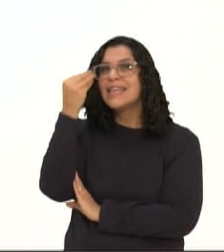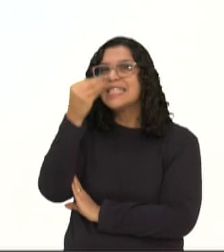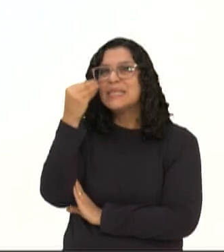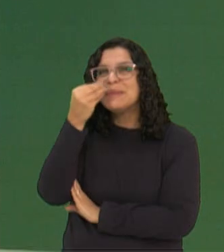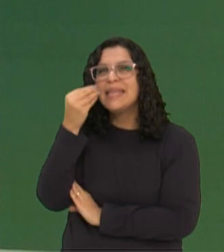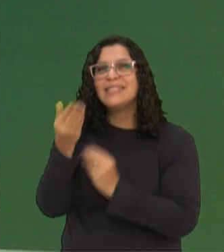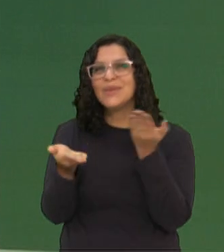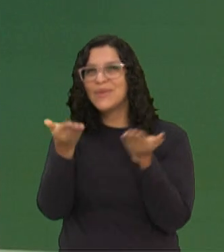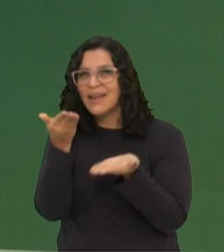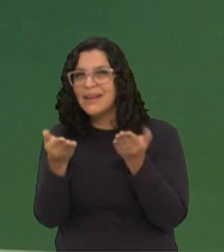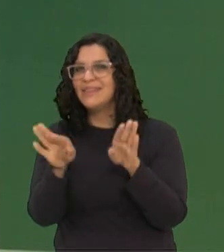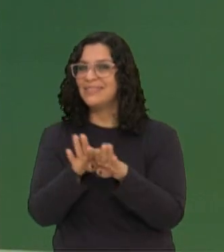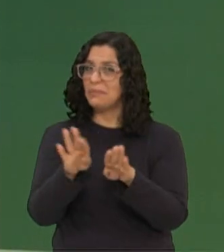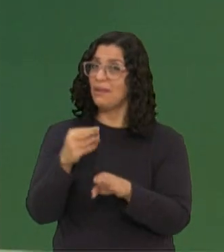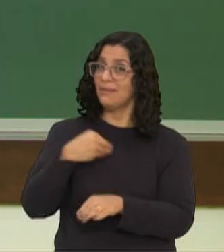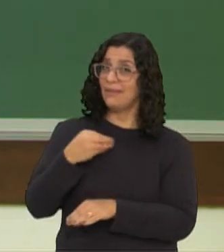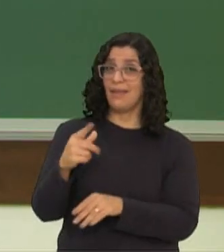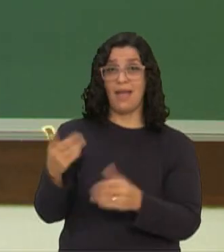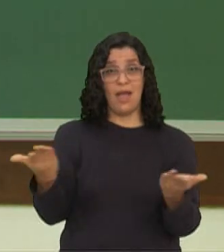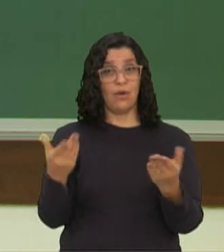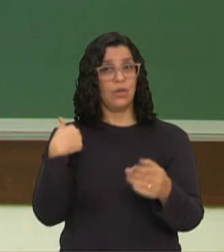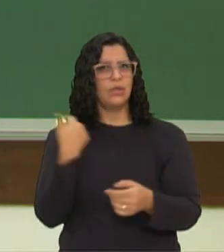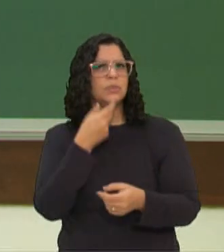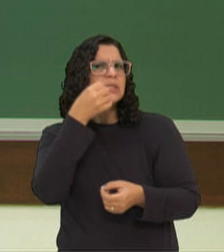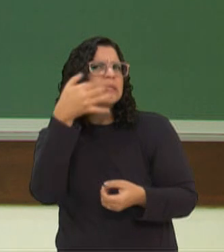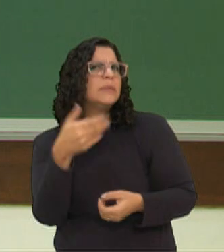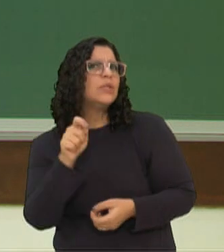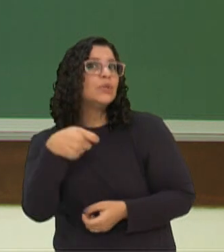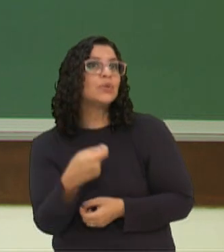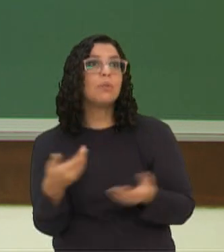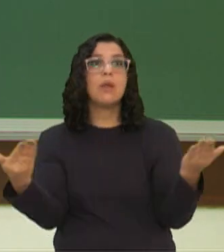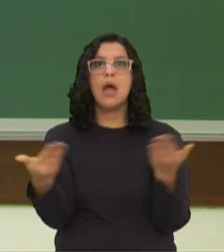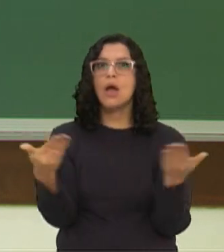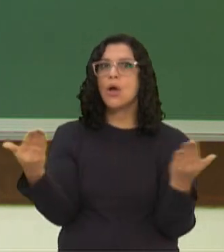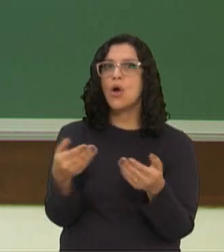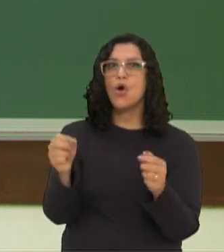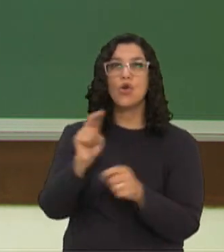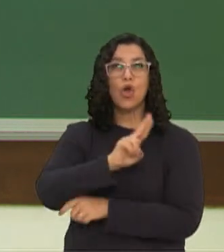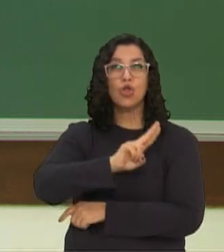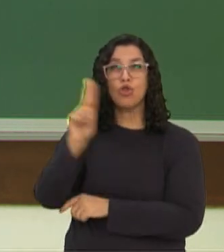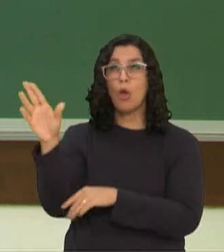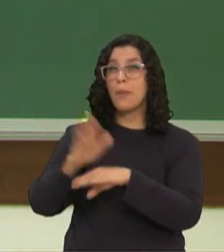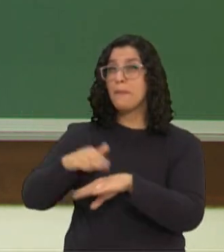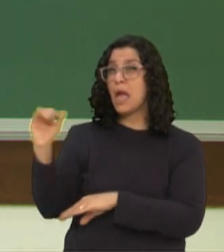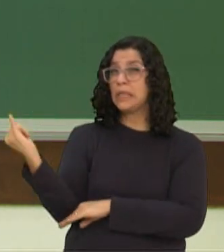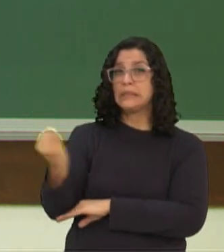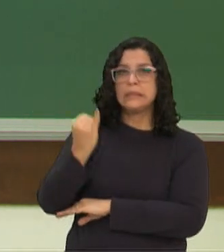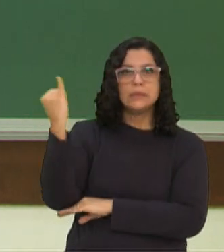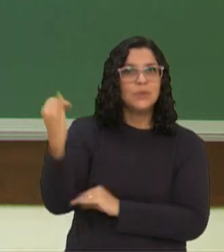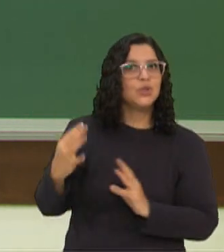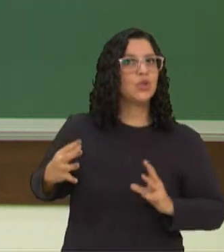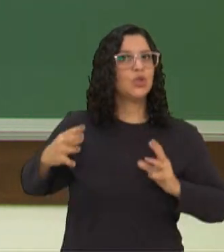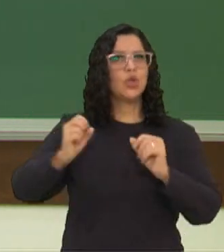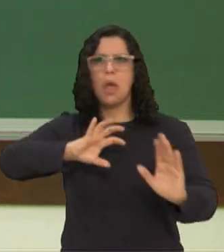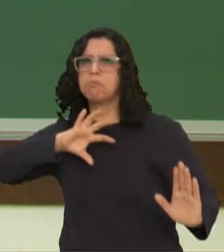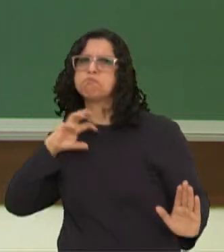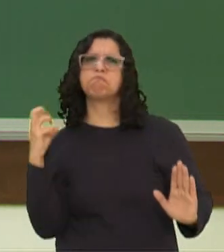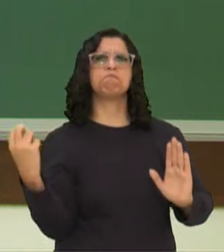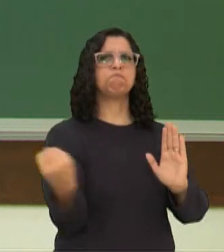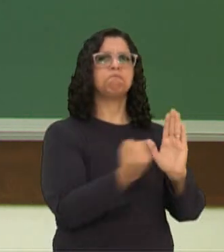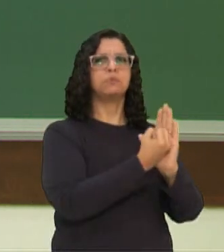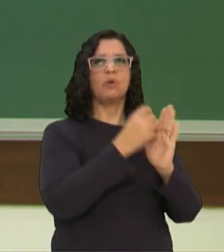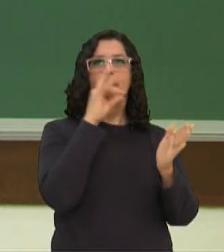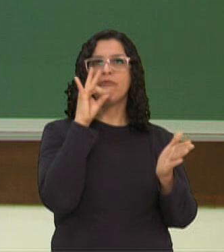do Galileu Galilei. Mas agora a gente vai falar justamente do maior nome de todos, aquele que vai selar de